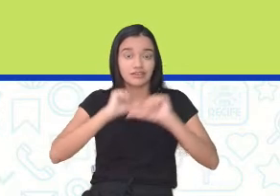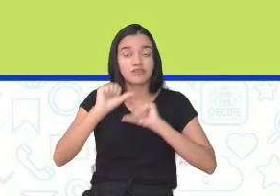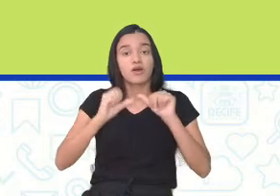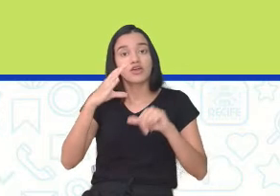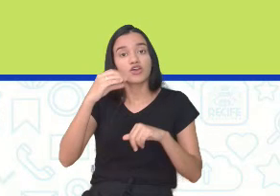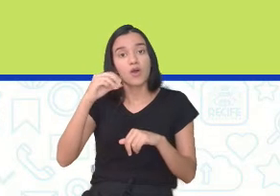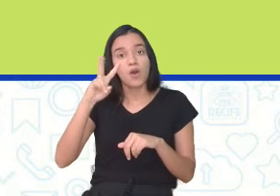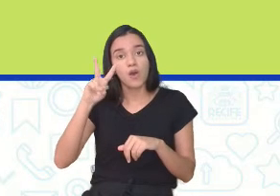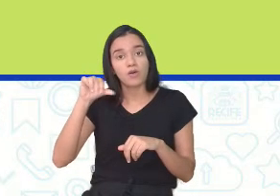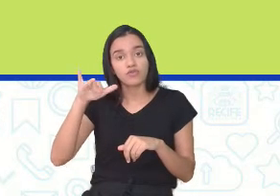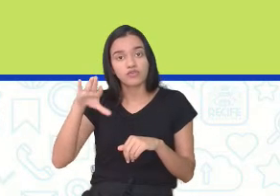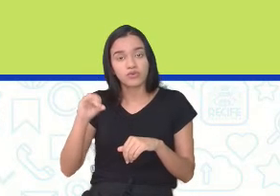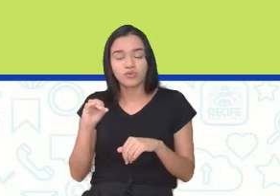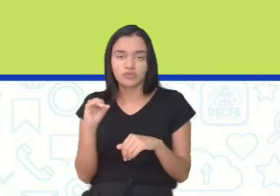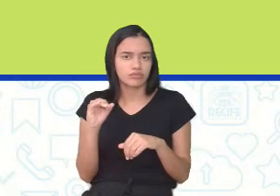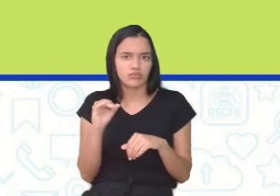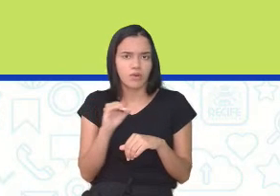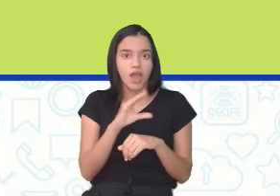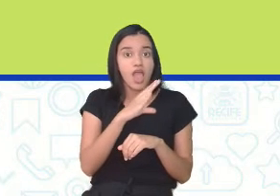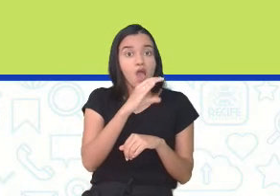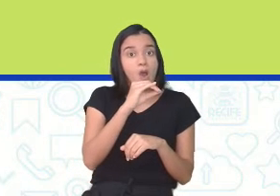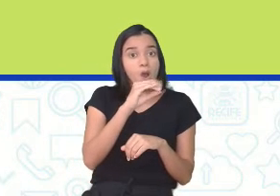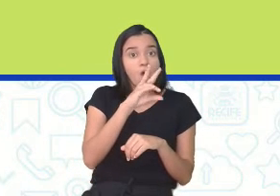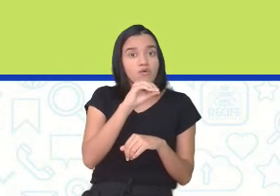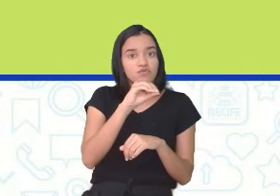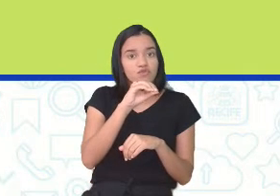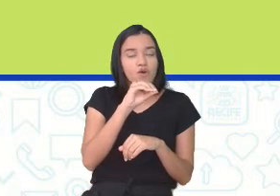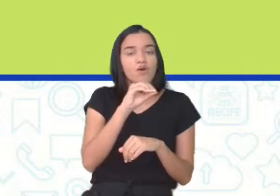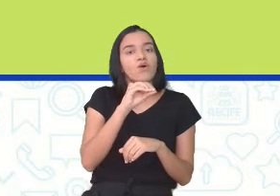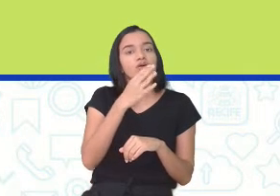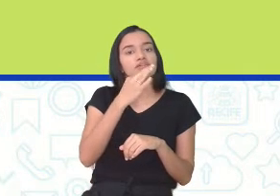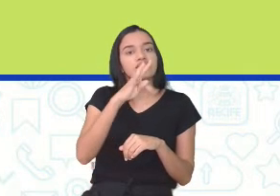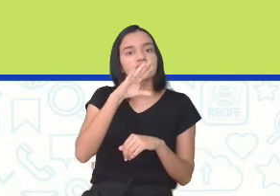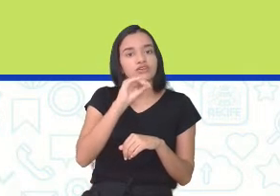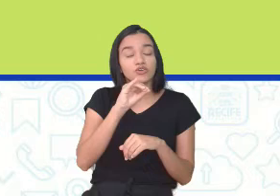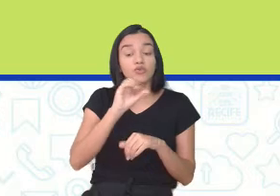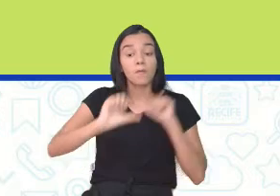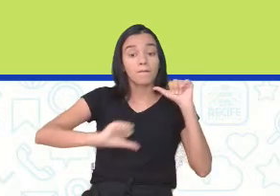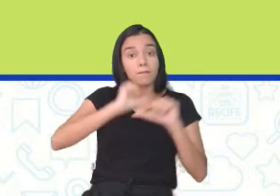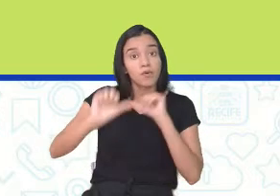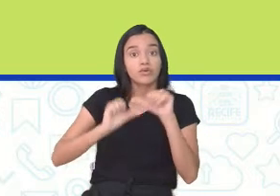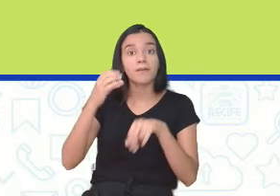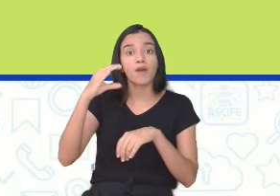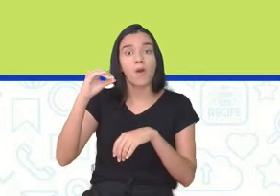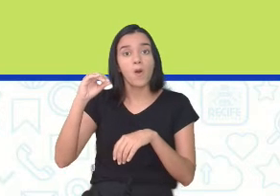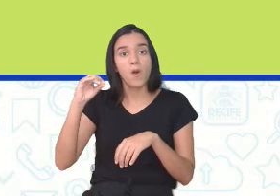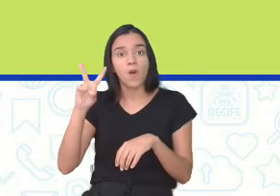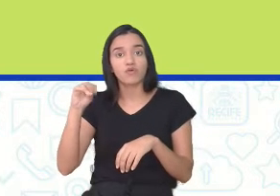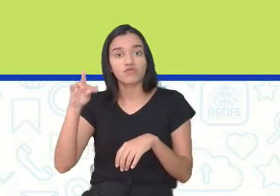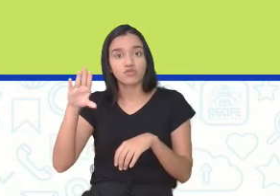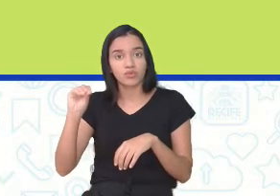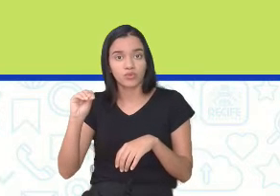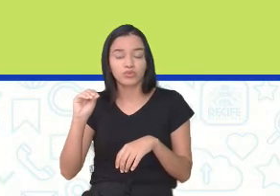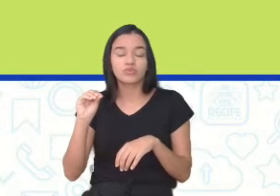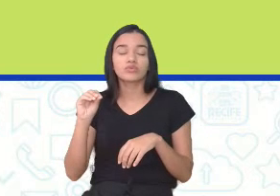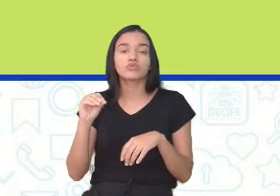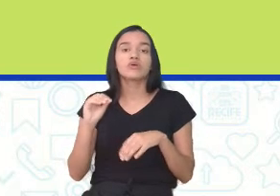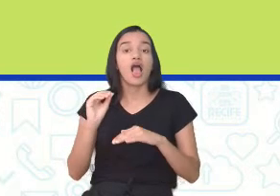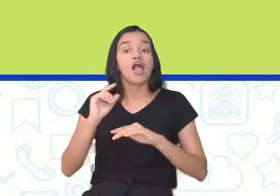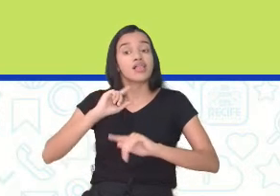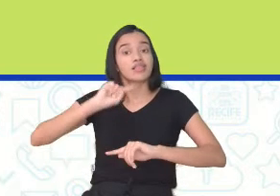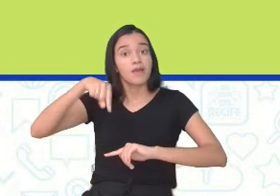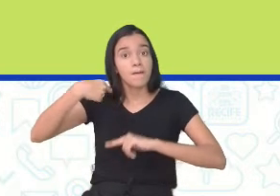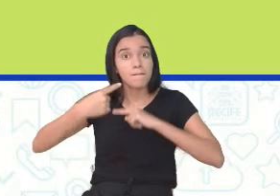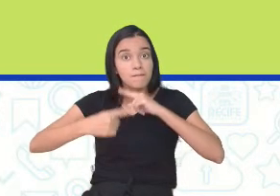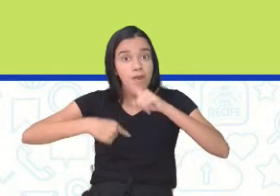Aí não é chamado mais de ovócito, ele passa a ser chamado de óvulo e dá origem ao embrião.